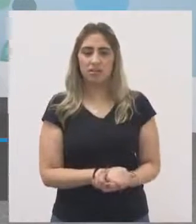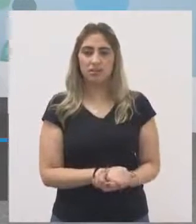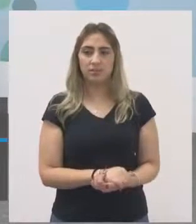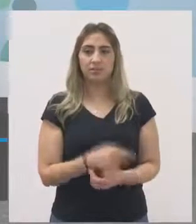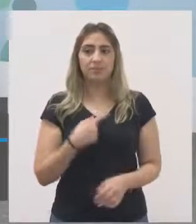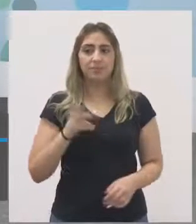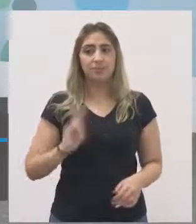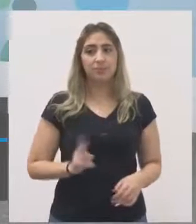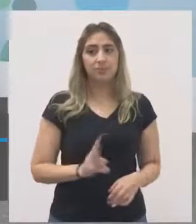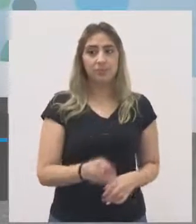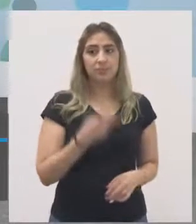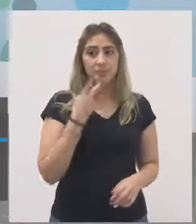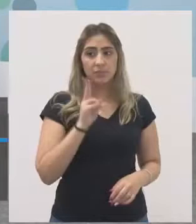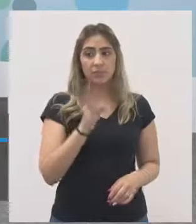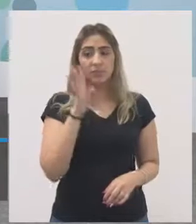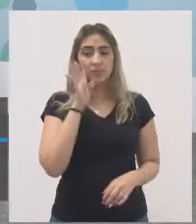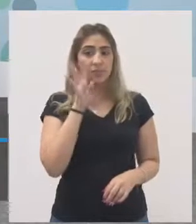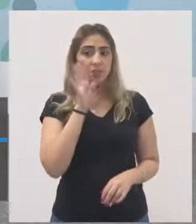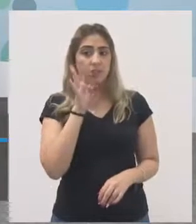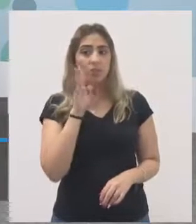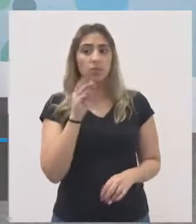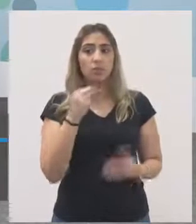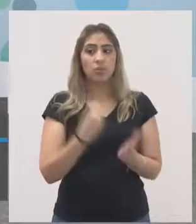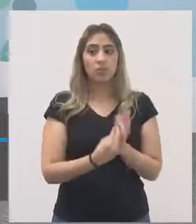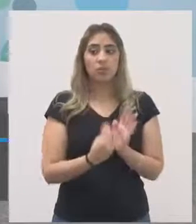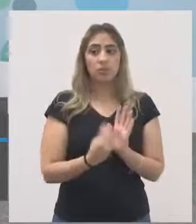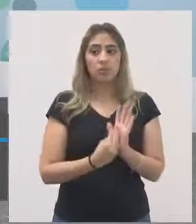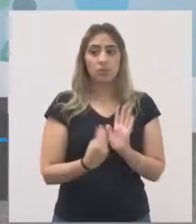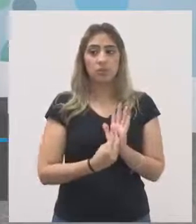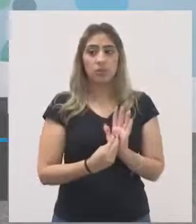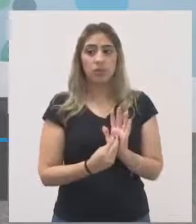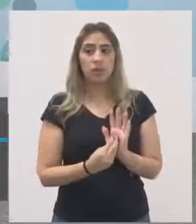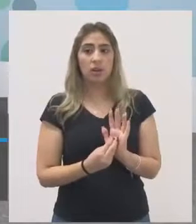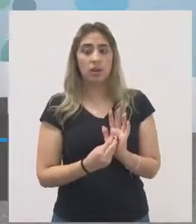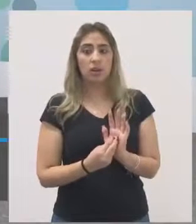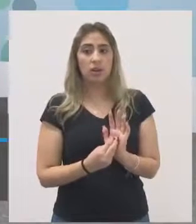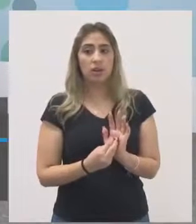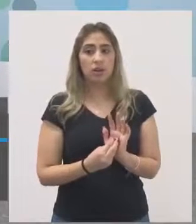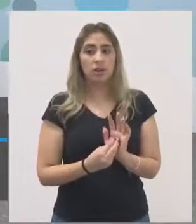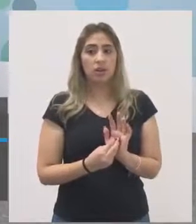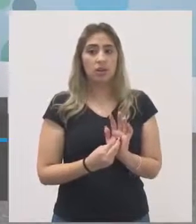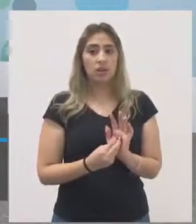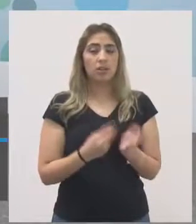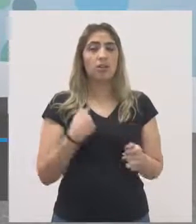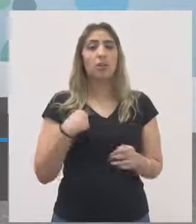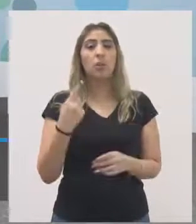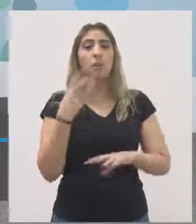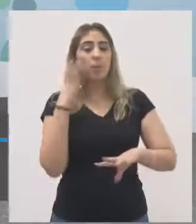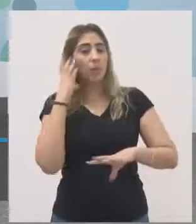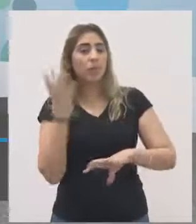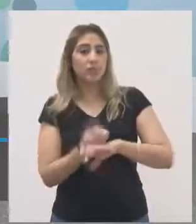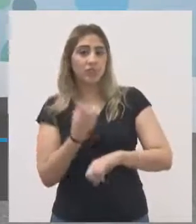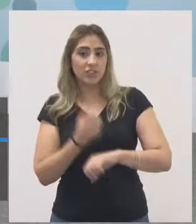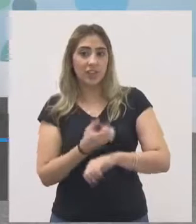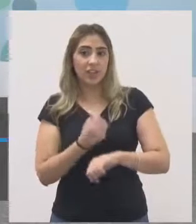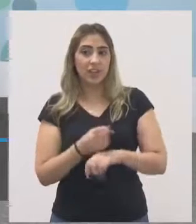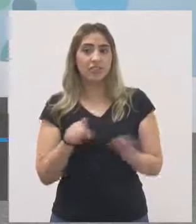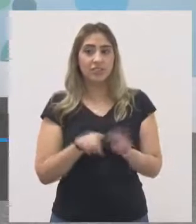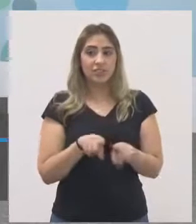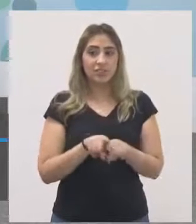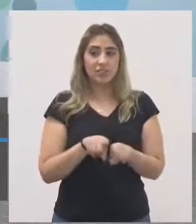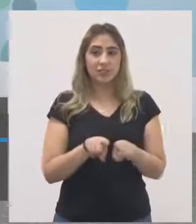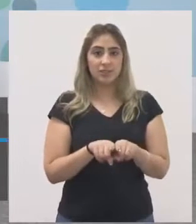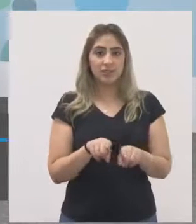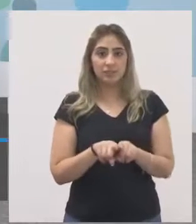que é legal colocar vídeo de 3 a 4 minutos para ter aquela atenção. O podcast, existe aí um padrão